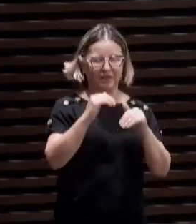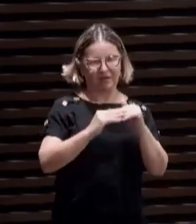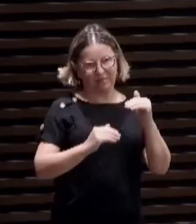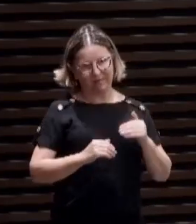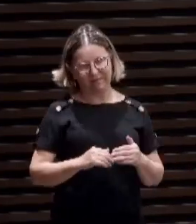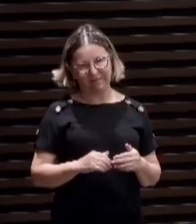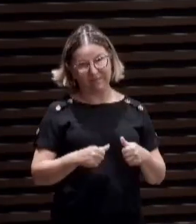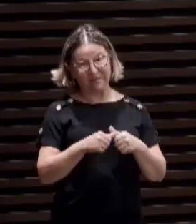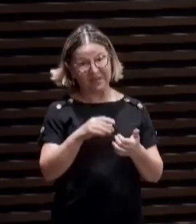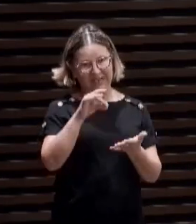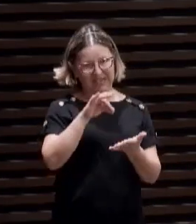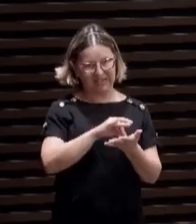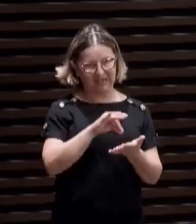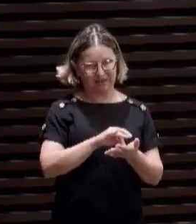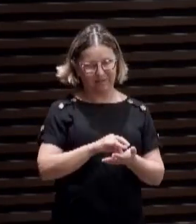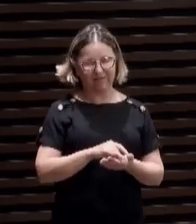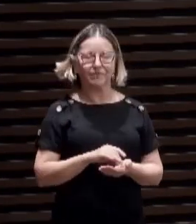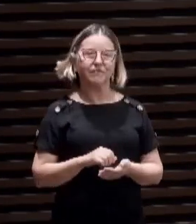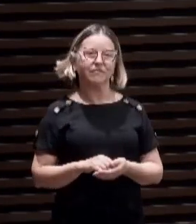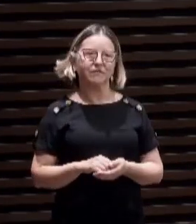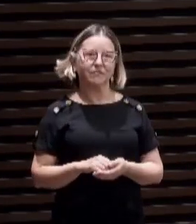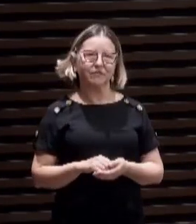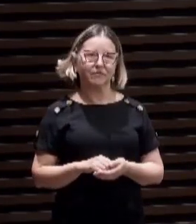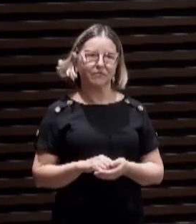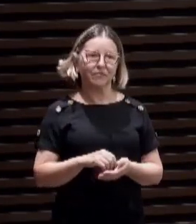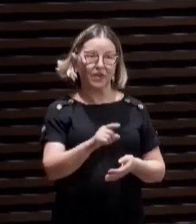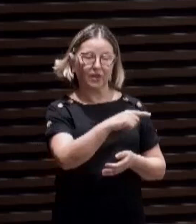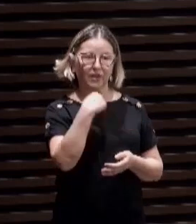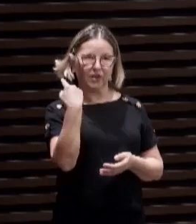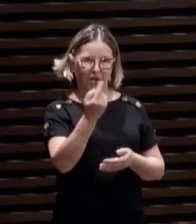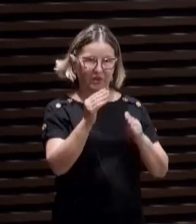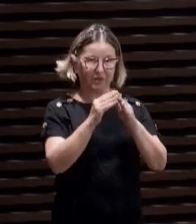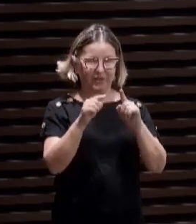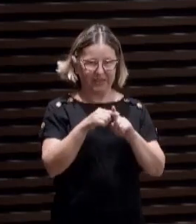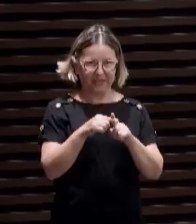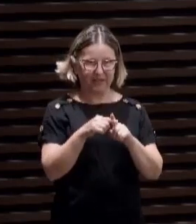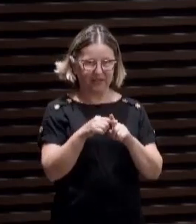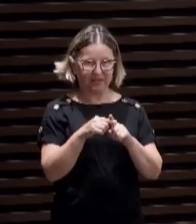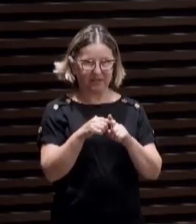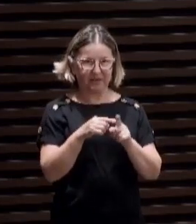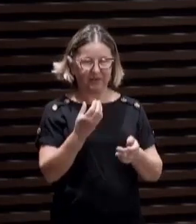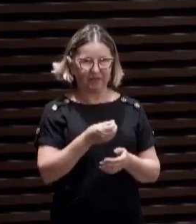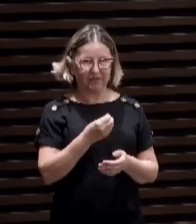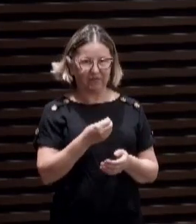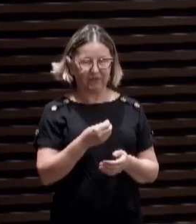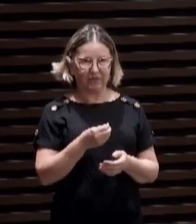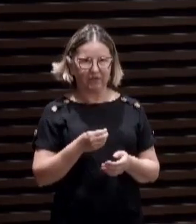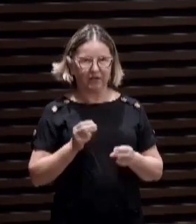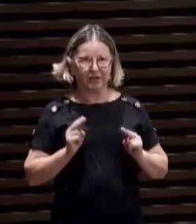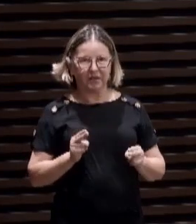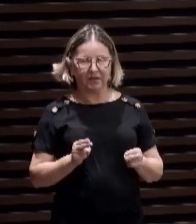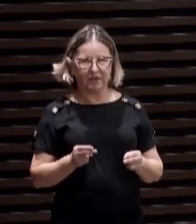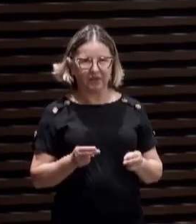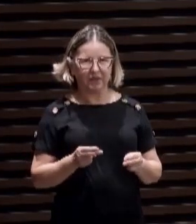Esta é a realidade. E nós, como igreja, vivemos sob um ataque constante